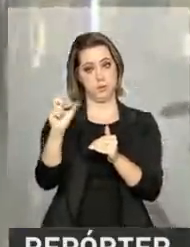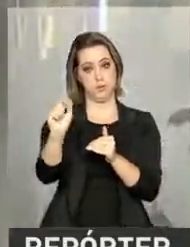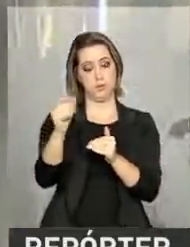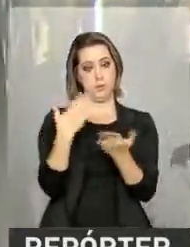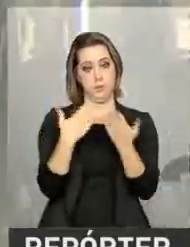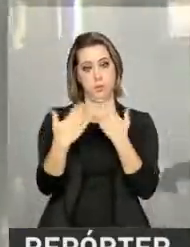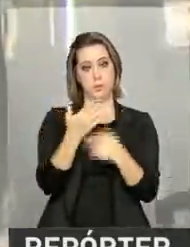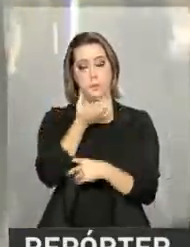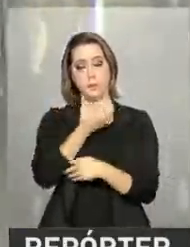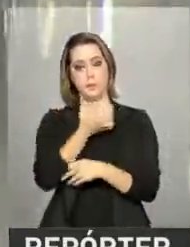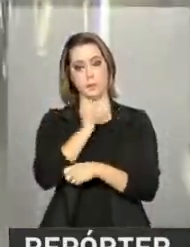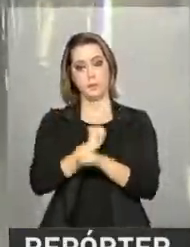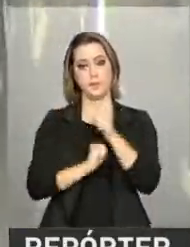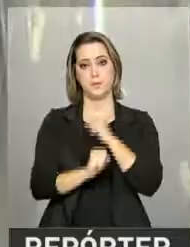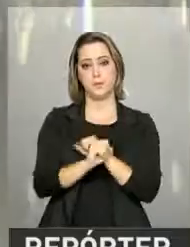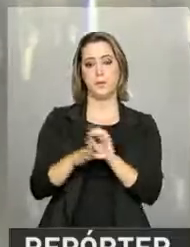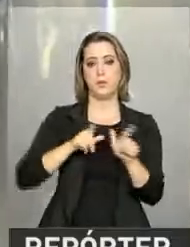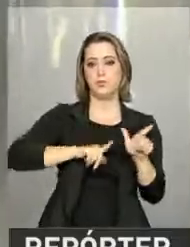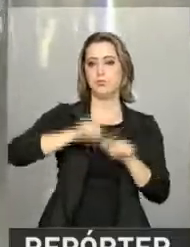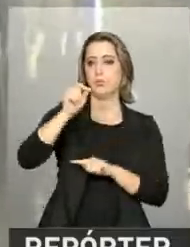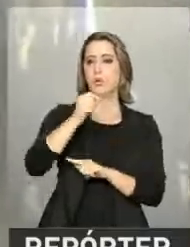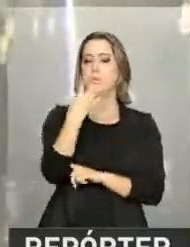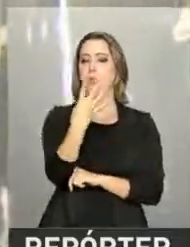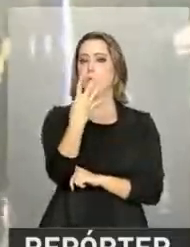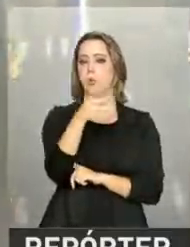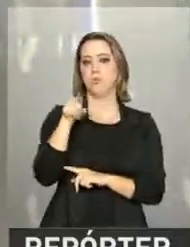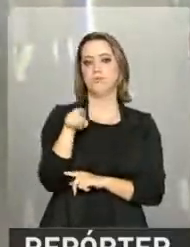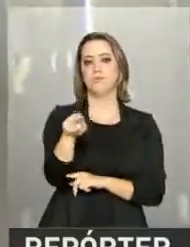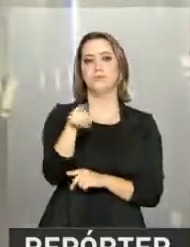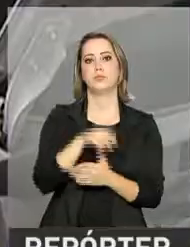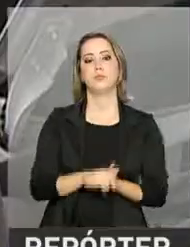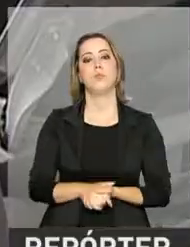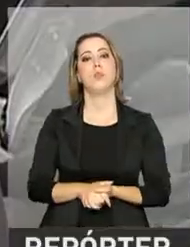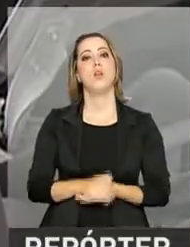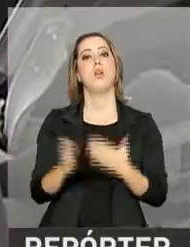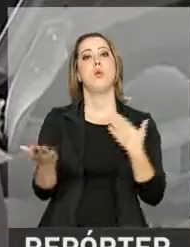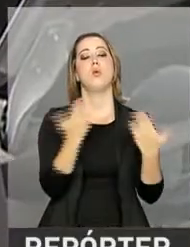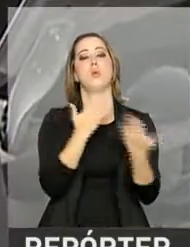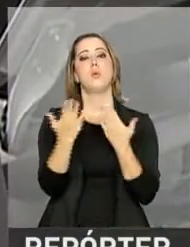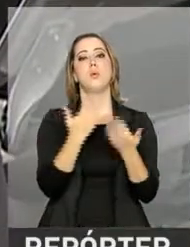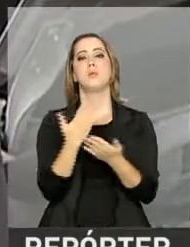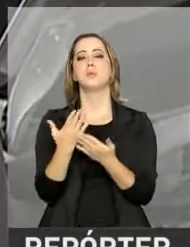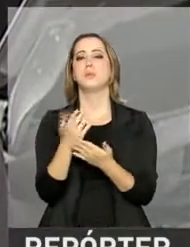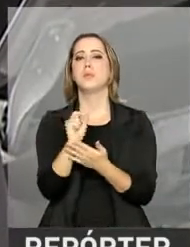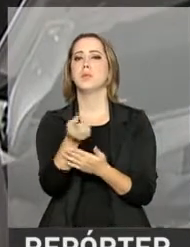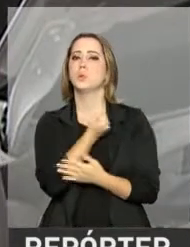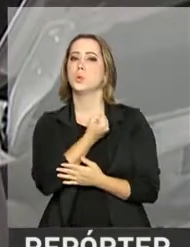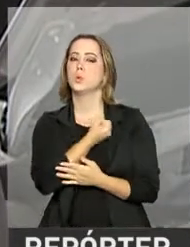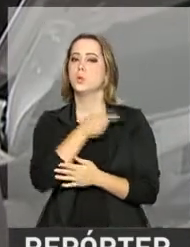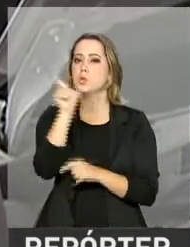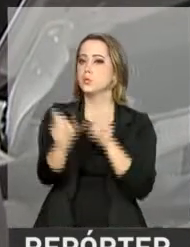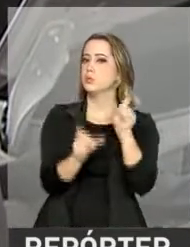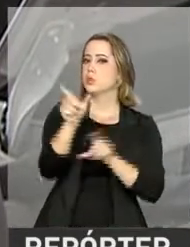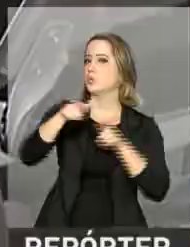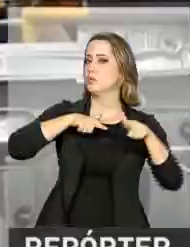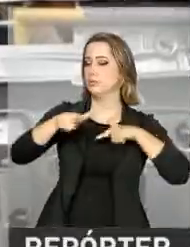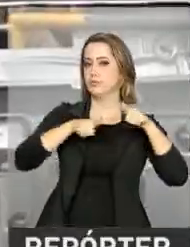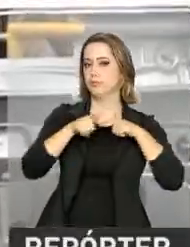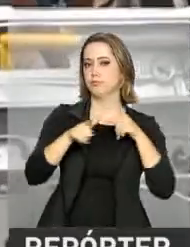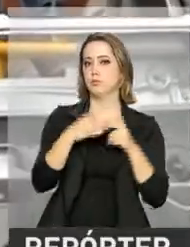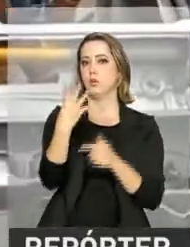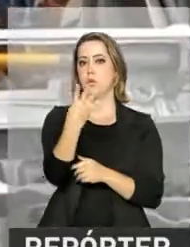do ano passado e alcançou mais de 44 pontos já em relação ao número de empregados o índice atingiu